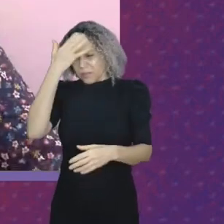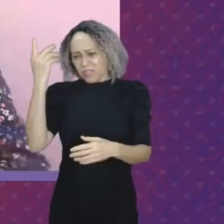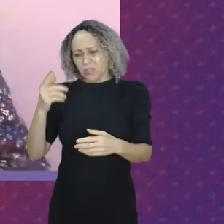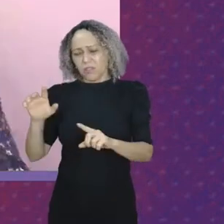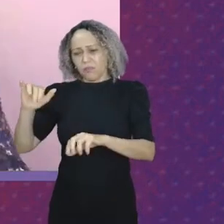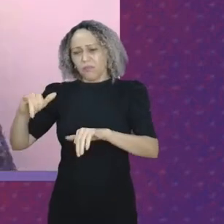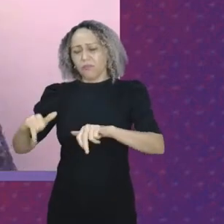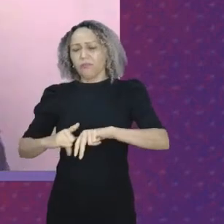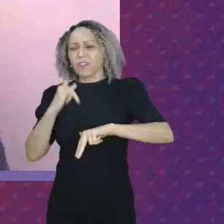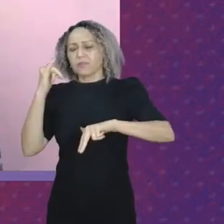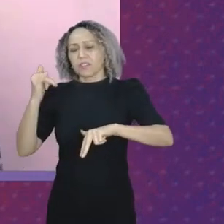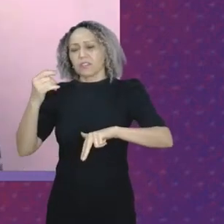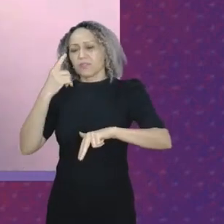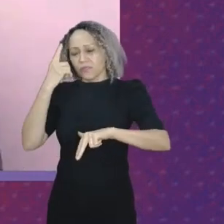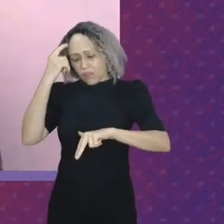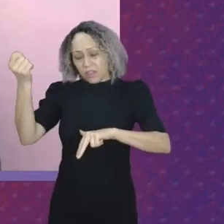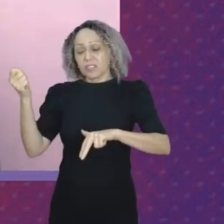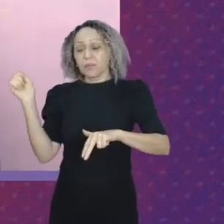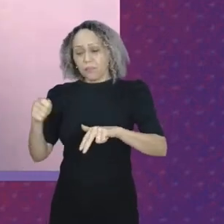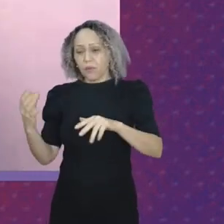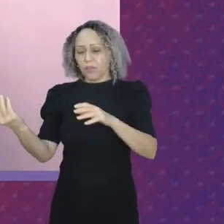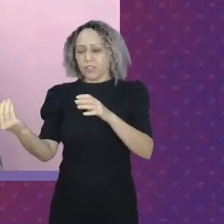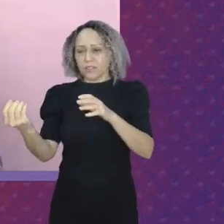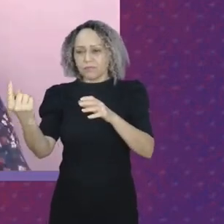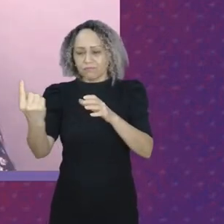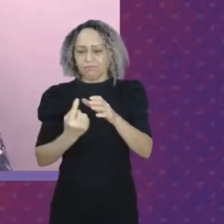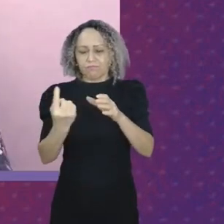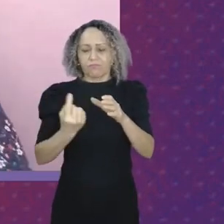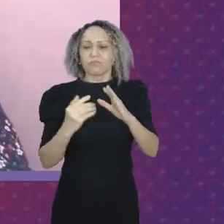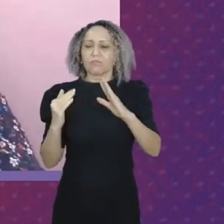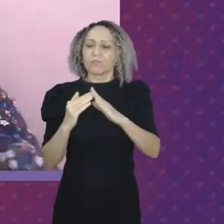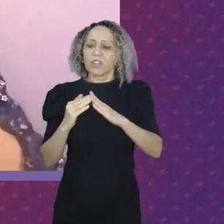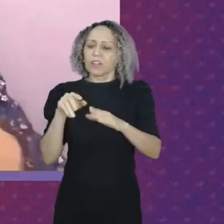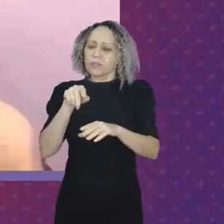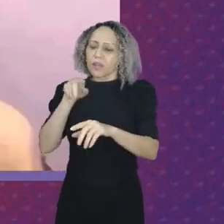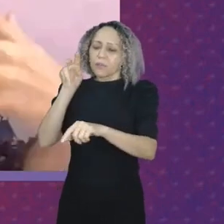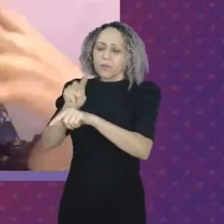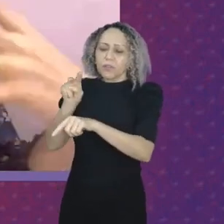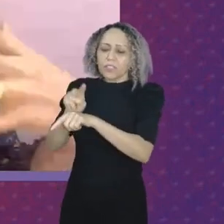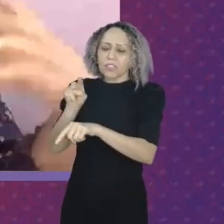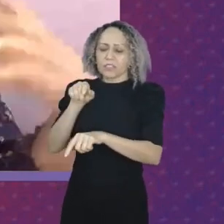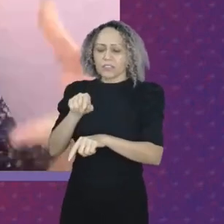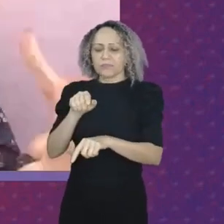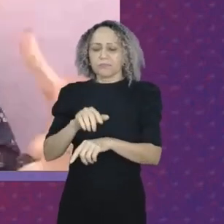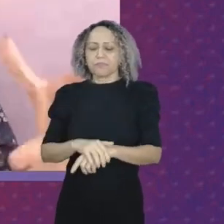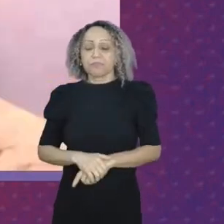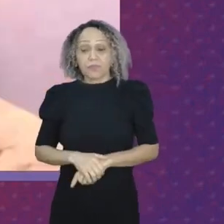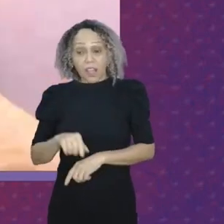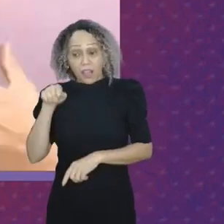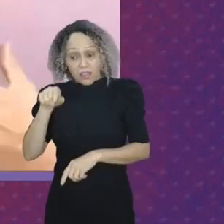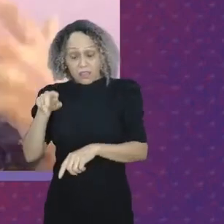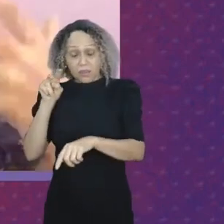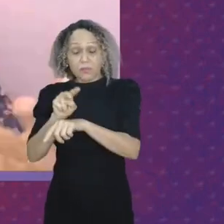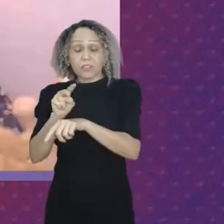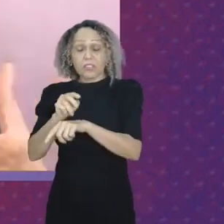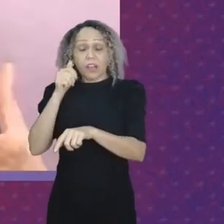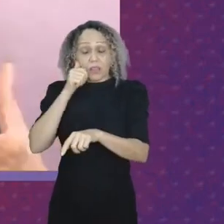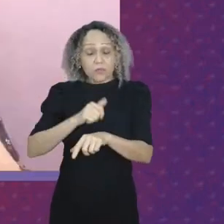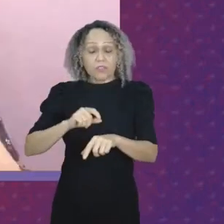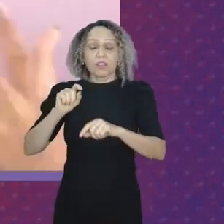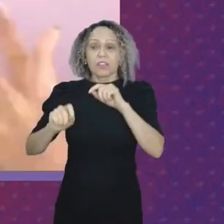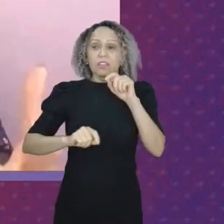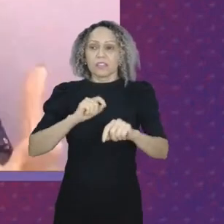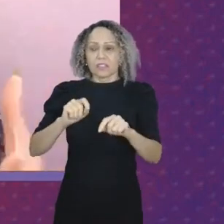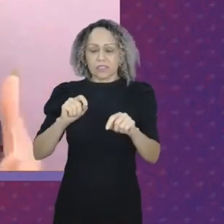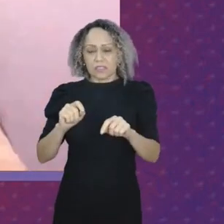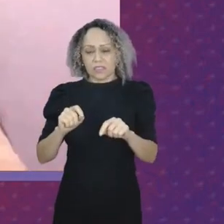conseguiram garantir a implementação de que esse serviço fosse de fato de proteção às mulheres e não um espaço de revitimização e controle